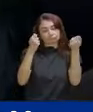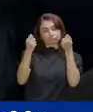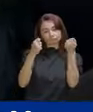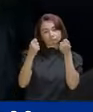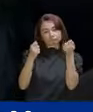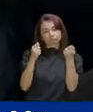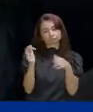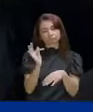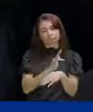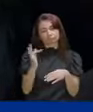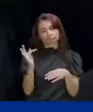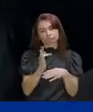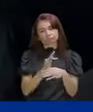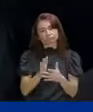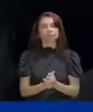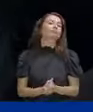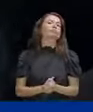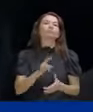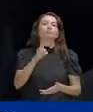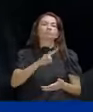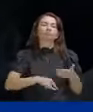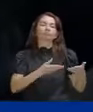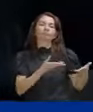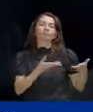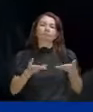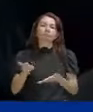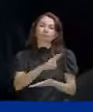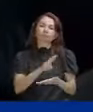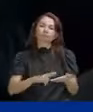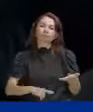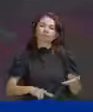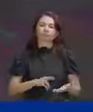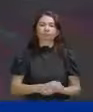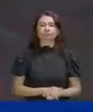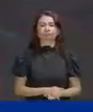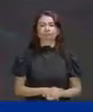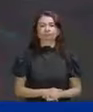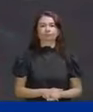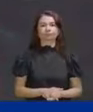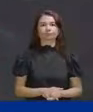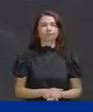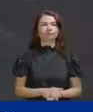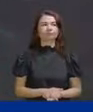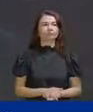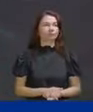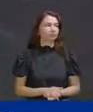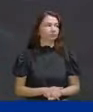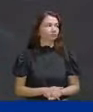formal dos documentos apresentados. É o relatório, excelências.